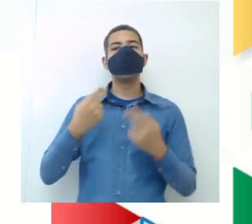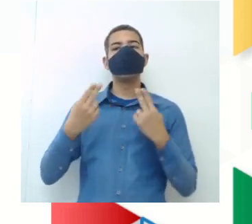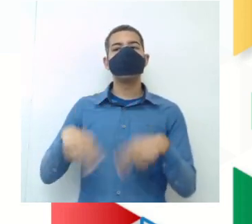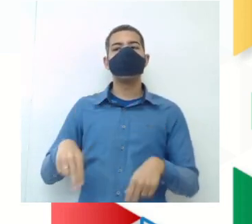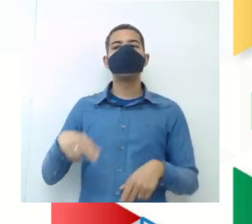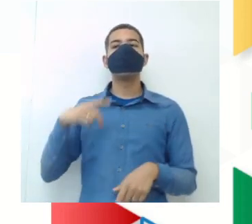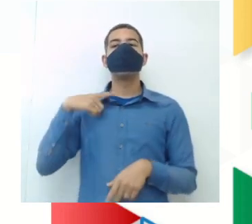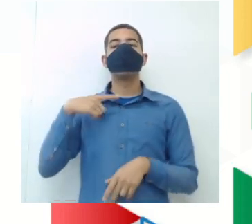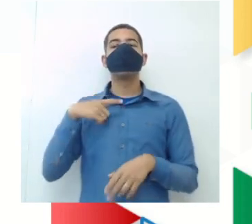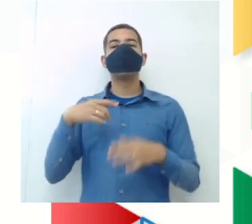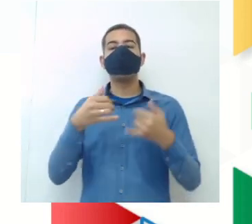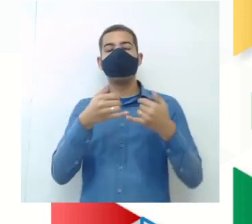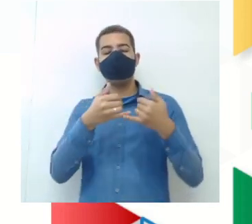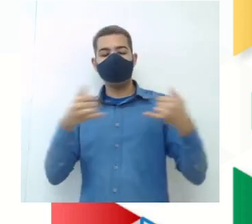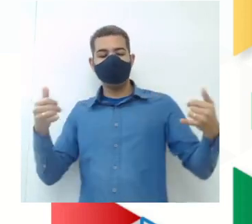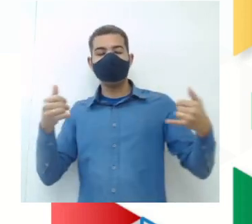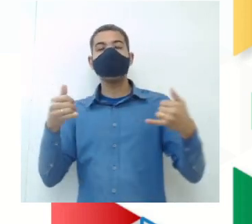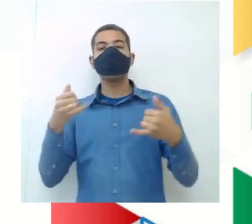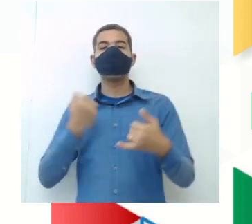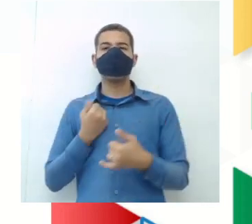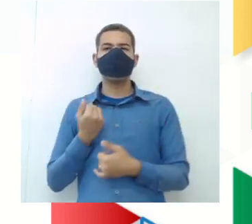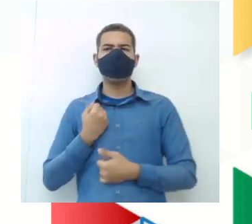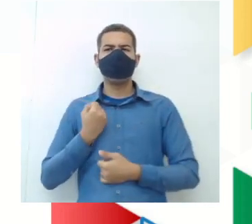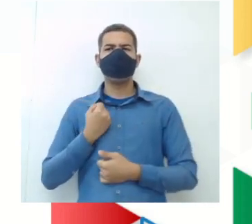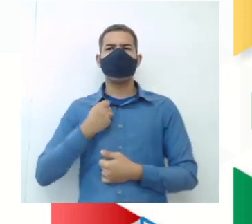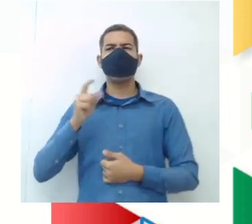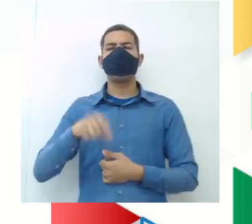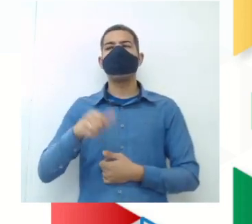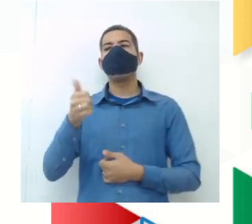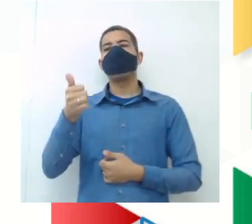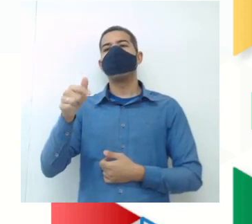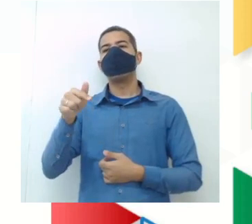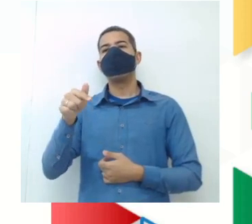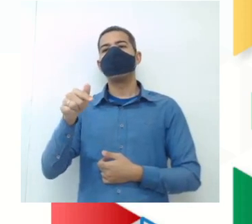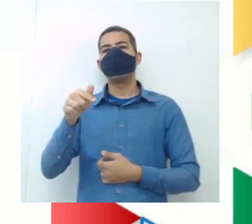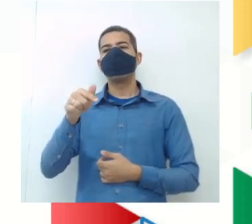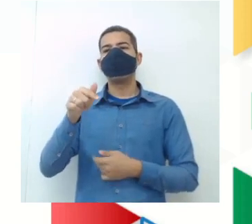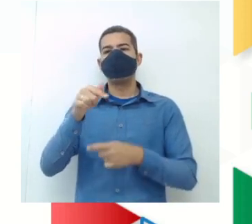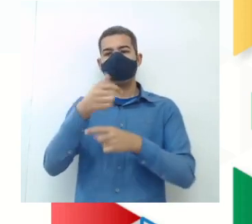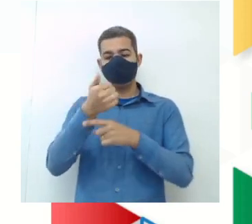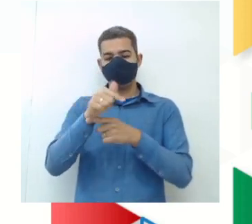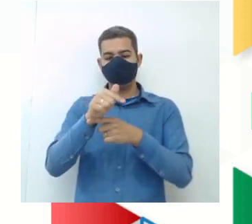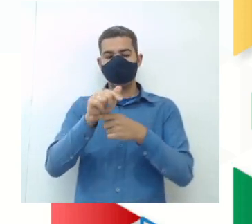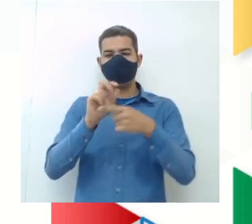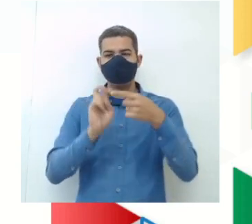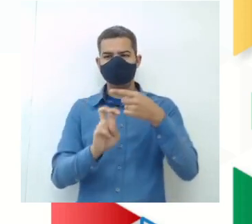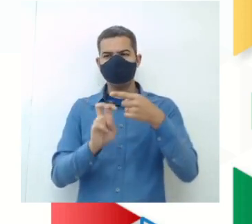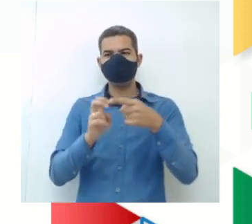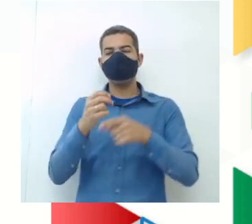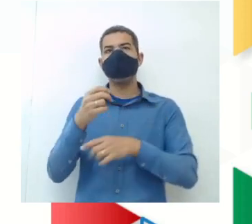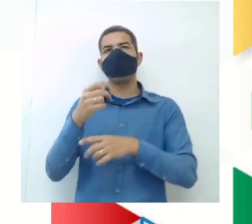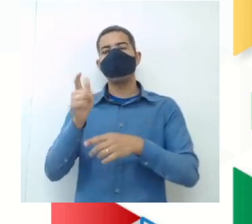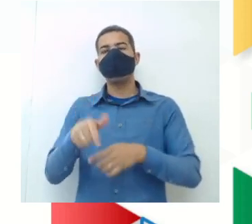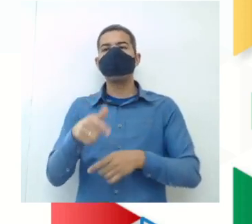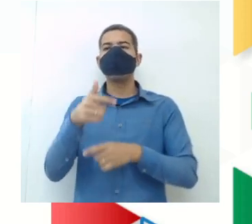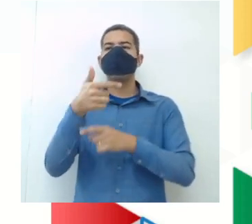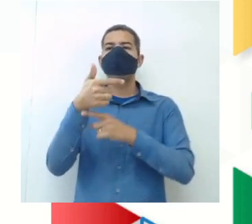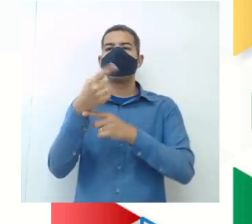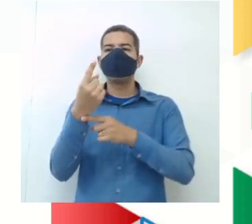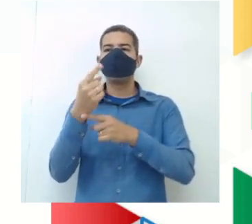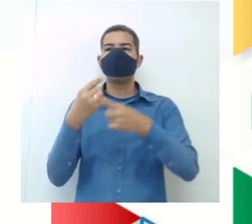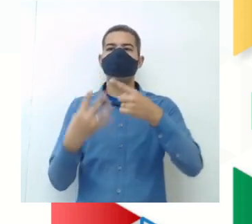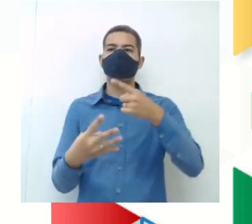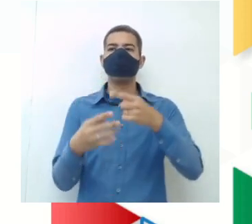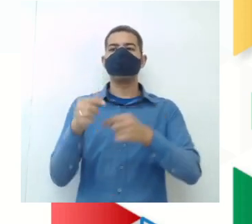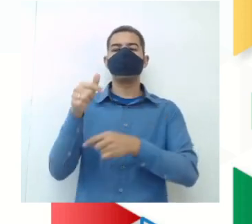consecutivos na reta numérica localizamos a fração 17 sobre 5, 21 sobre 4, 7 sobre